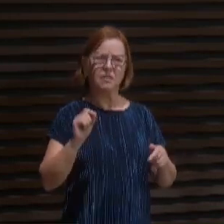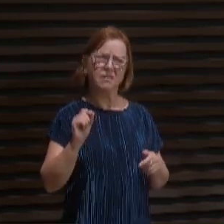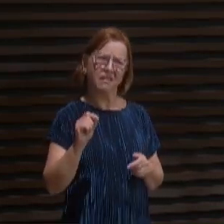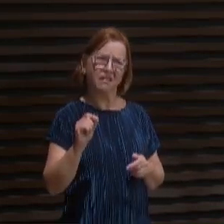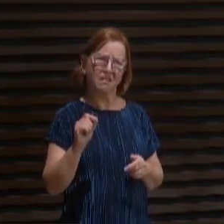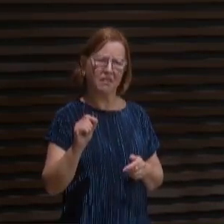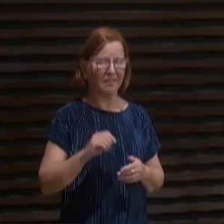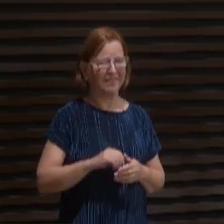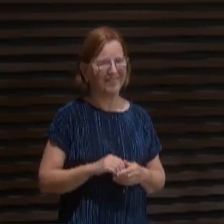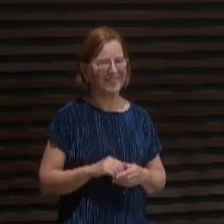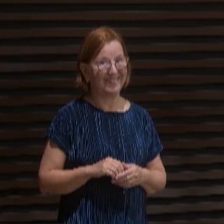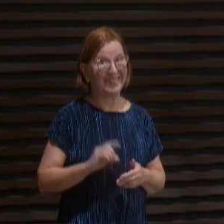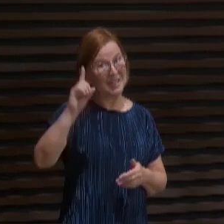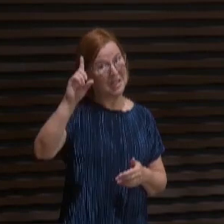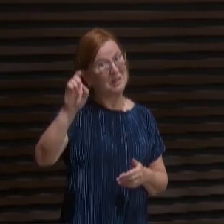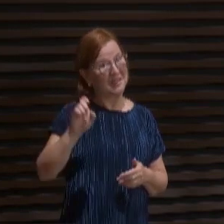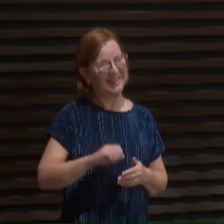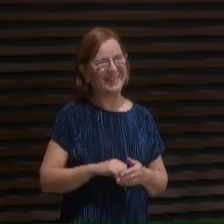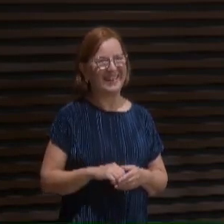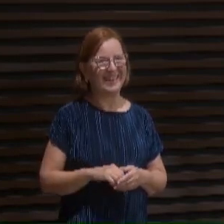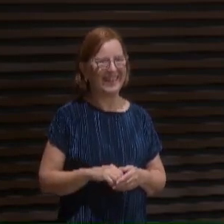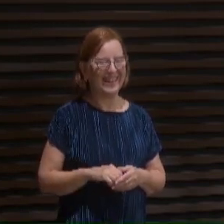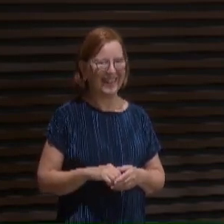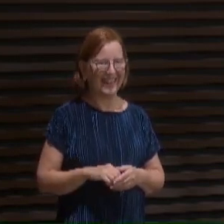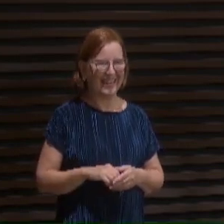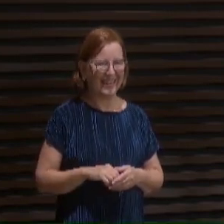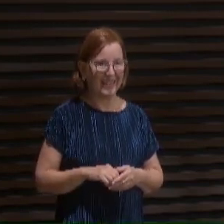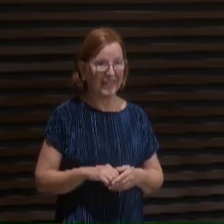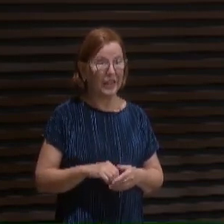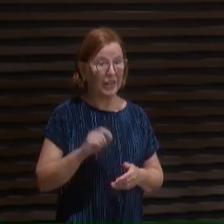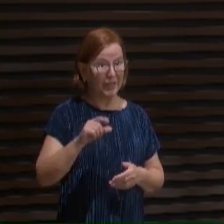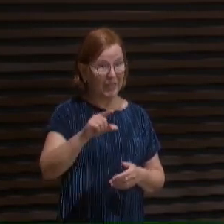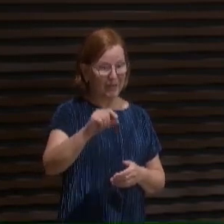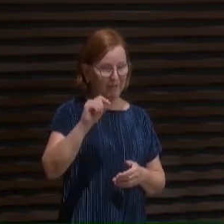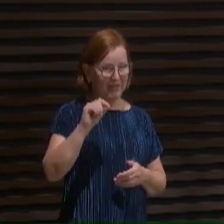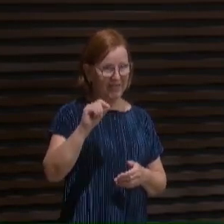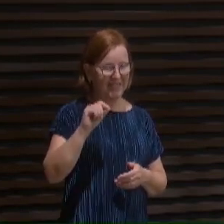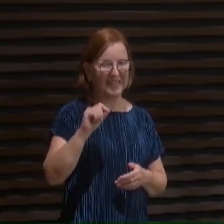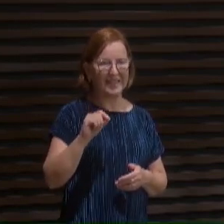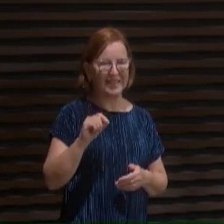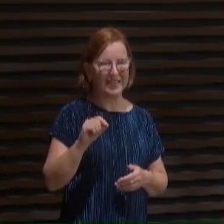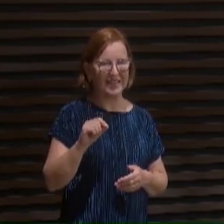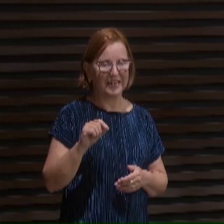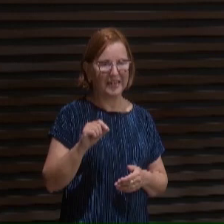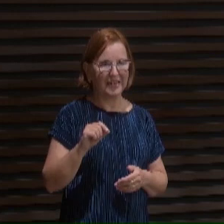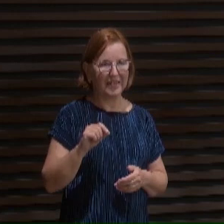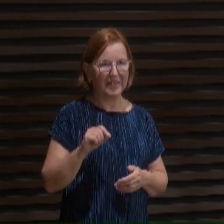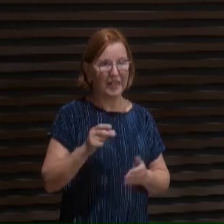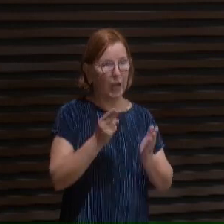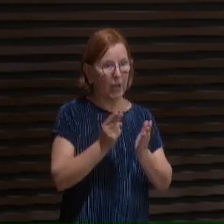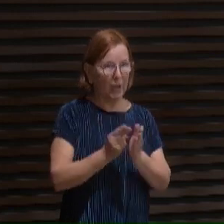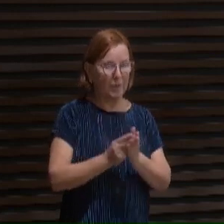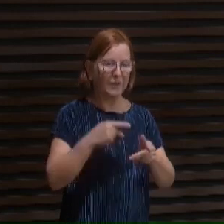é. Se você tiver um olhinho atento, você vai descobrir que esse eu sou é aquele que disse 7 vezes no livro